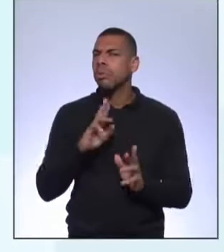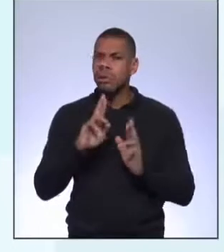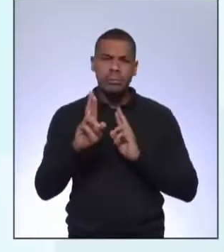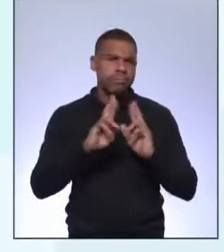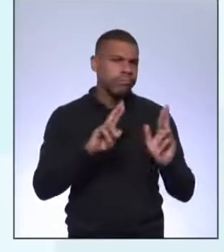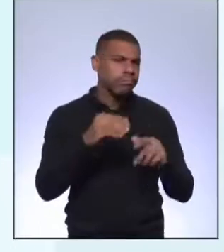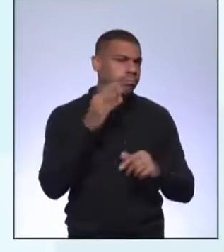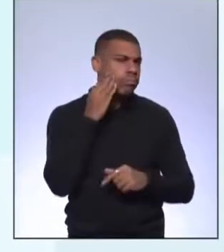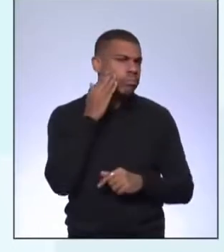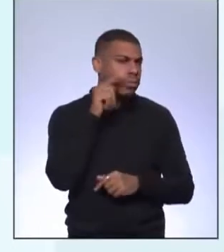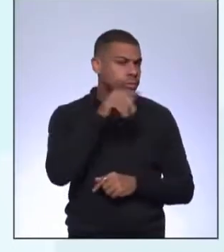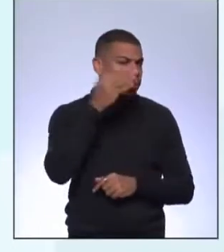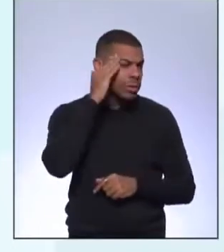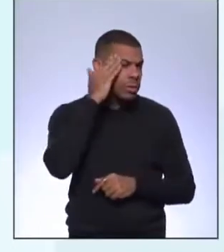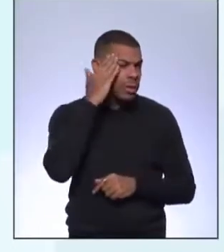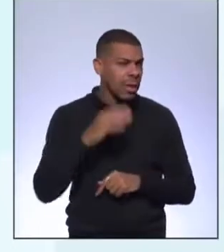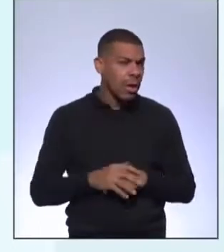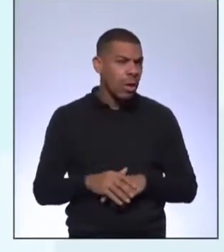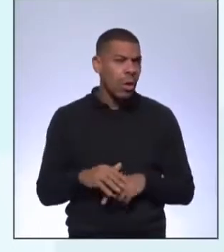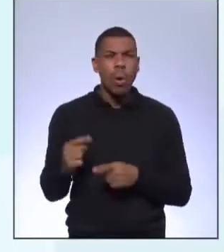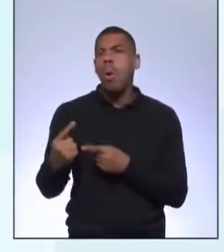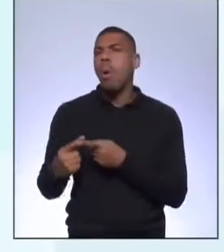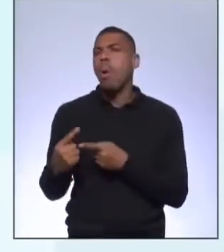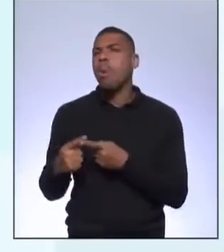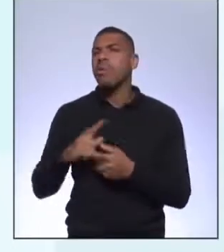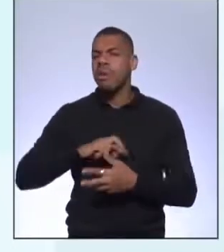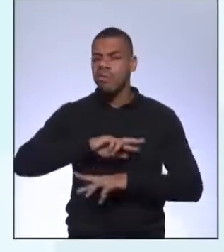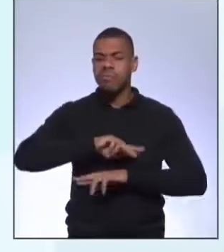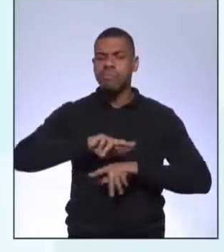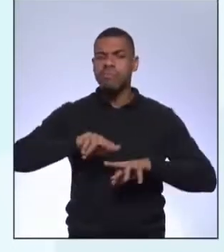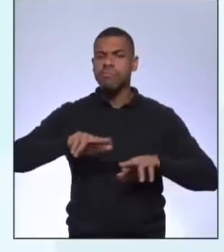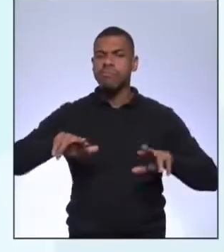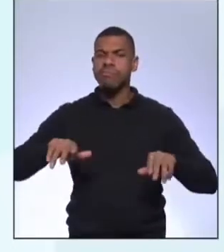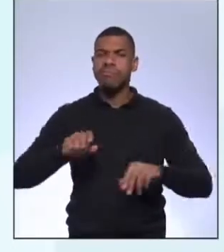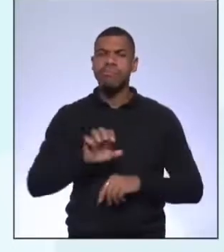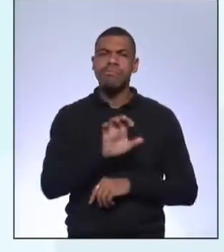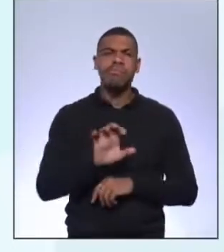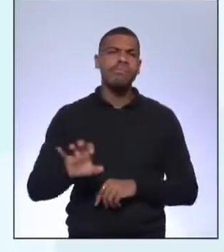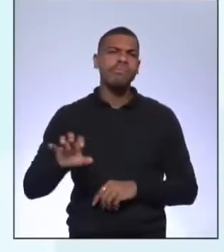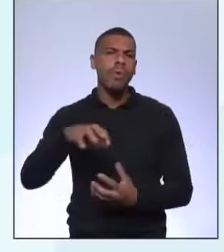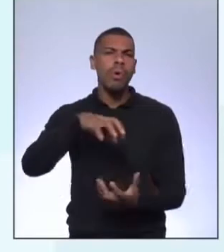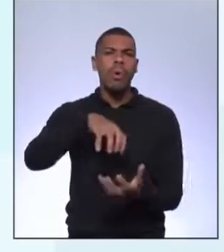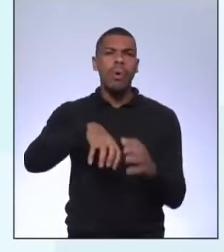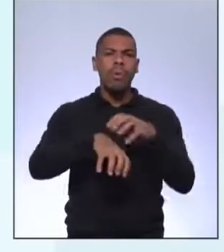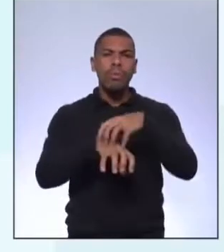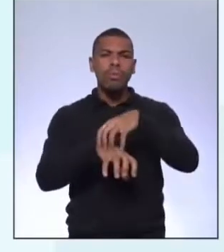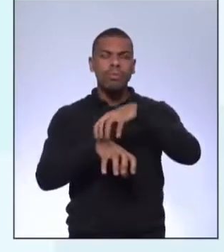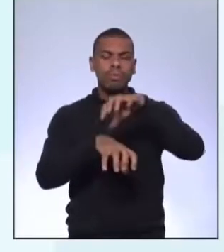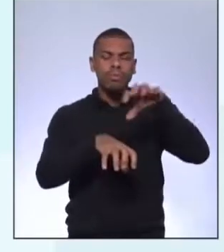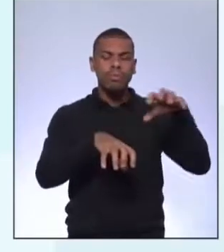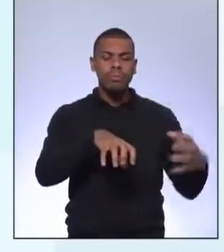mas eu quero saber se vocês ouviram. Por que existe essa variedade de ecossistemas no Brasil?